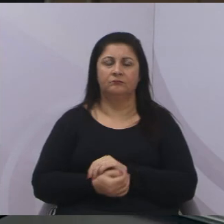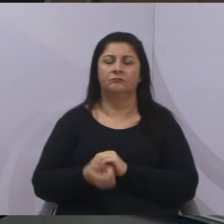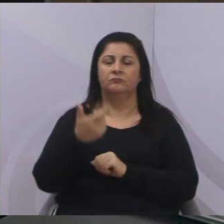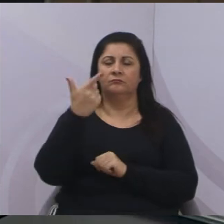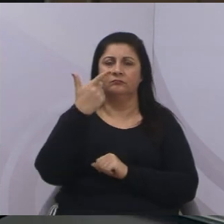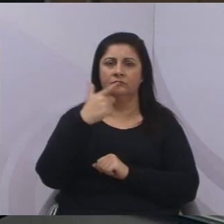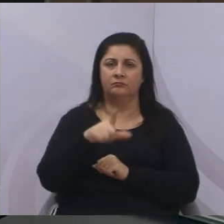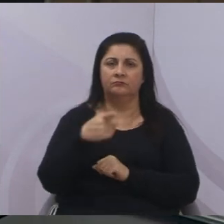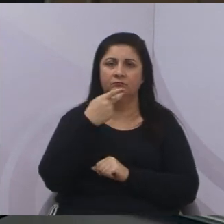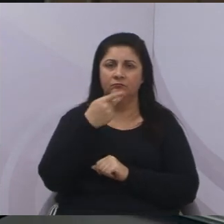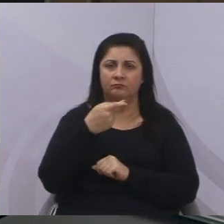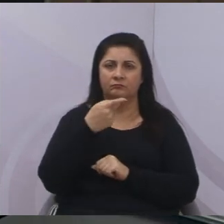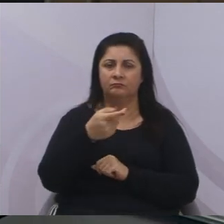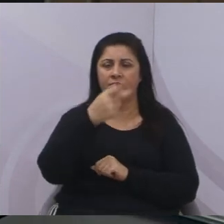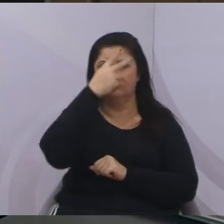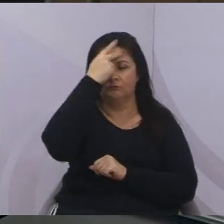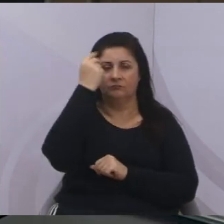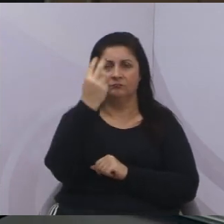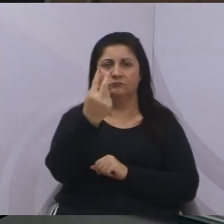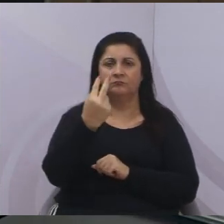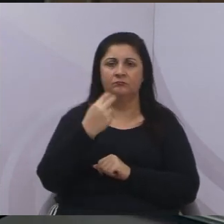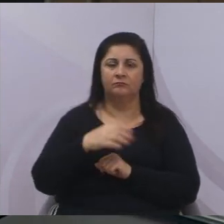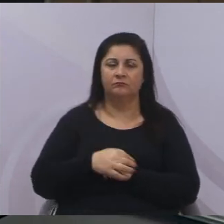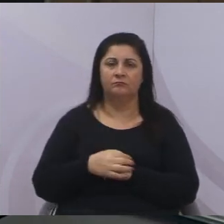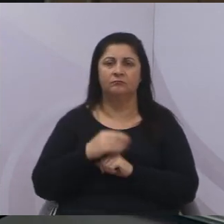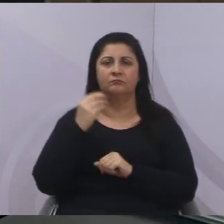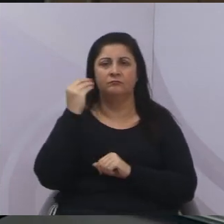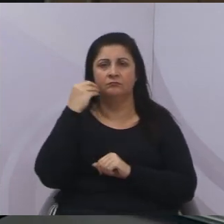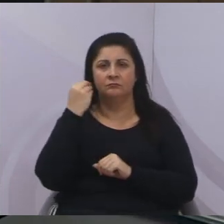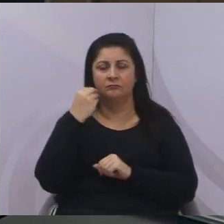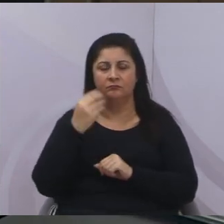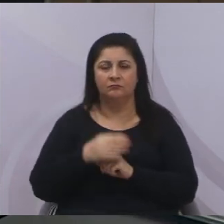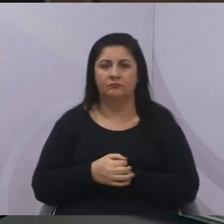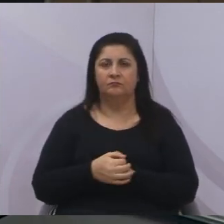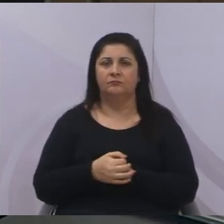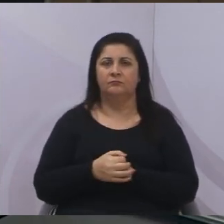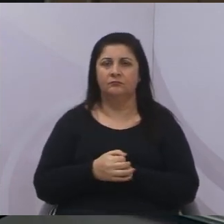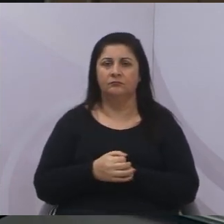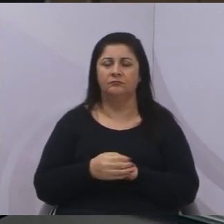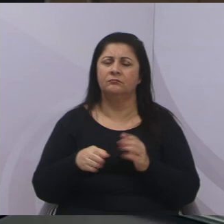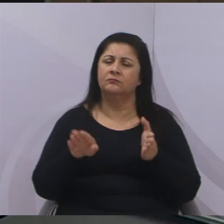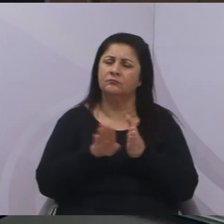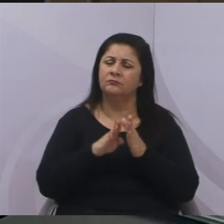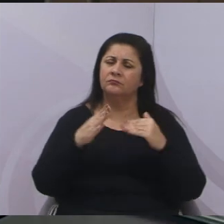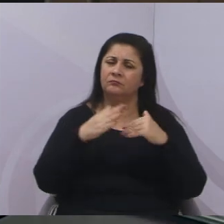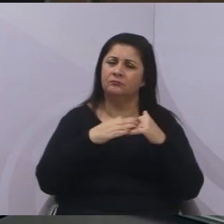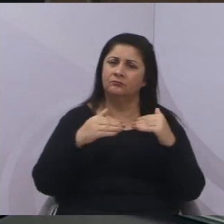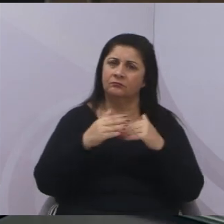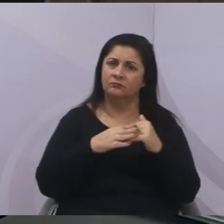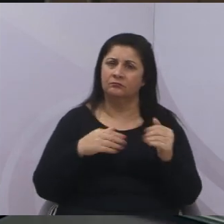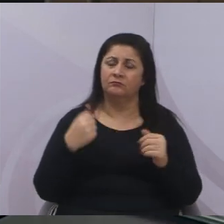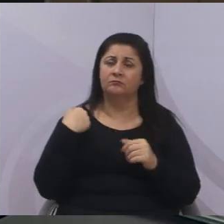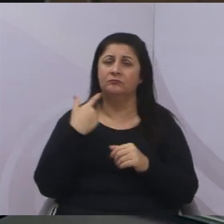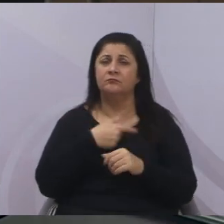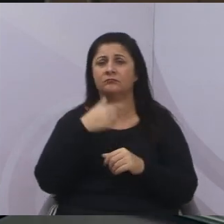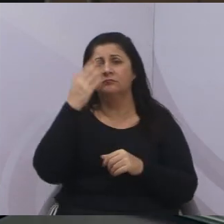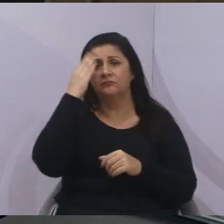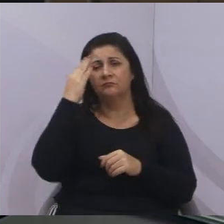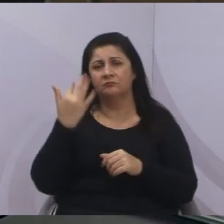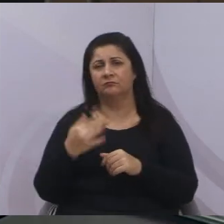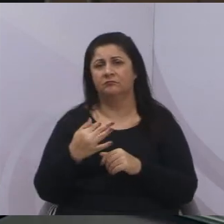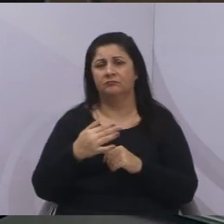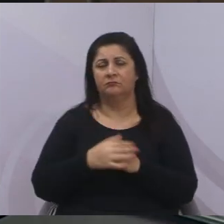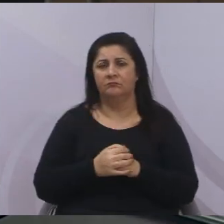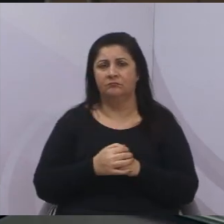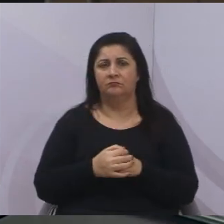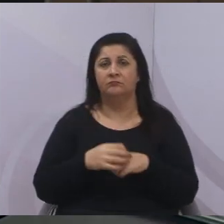aqui para quem está nos assistindo, faça essa busca, chega com amorosidade, a gente sabe da dor, mas também